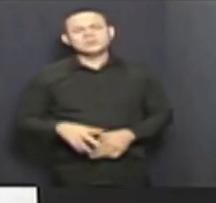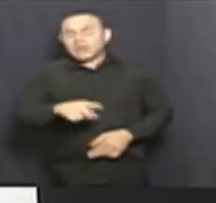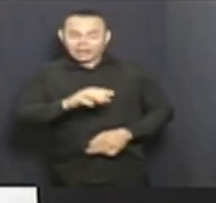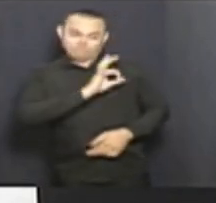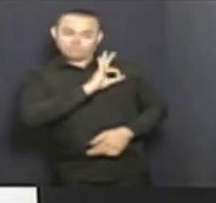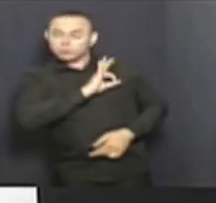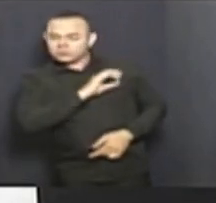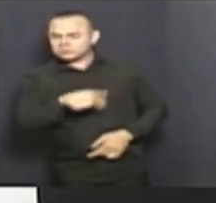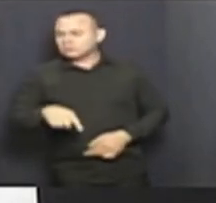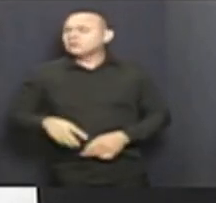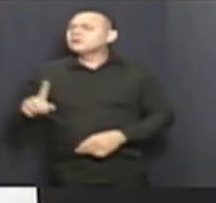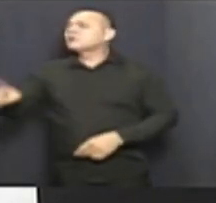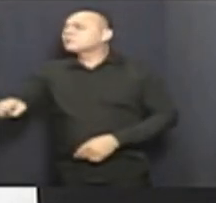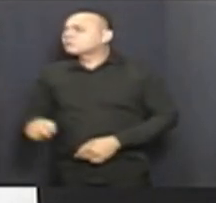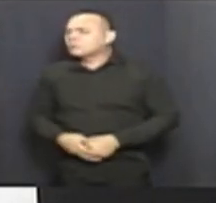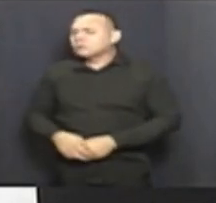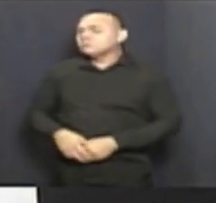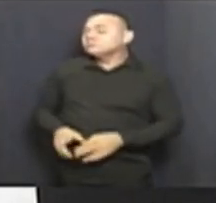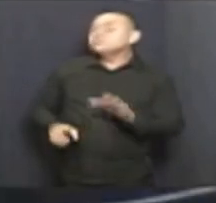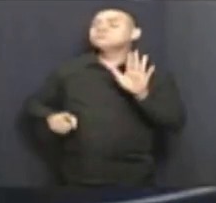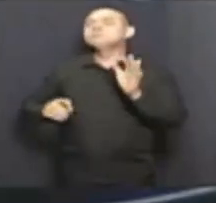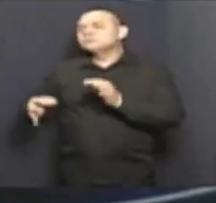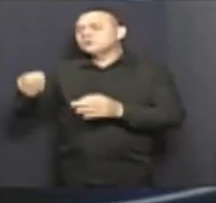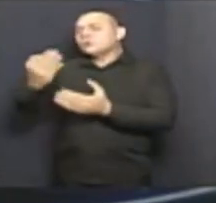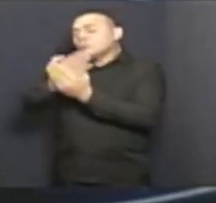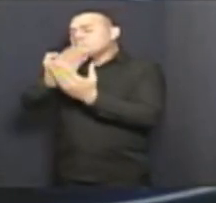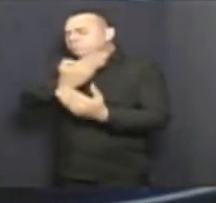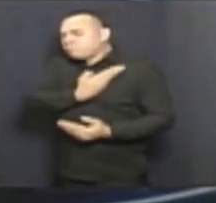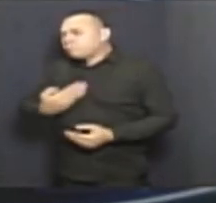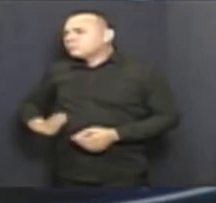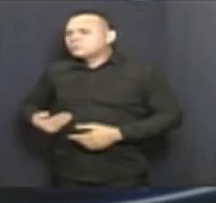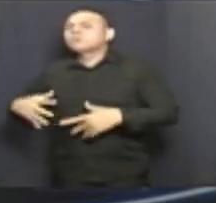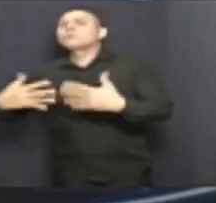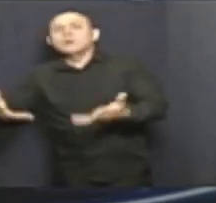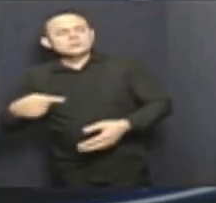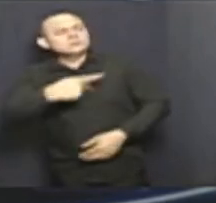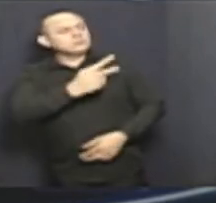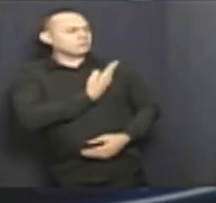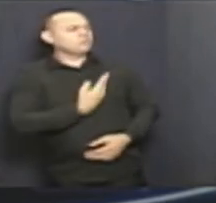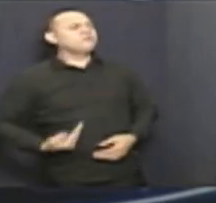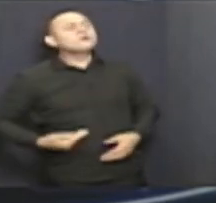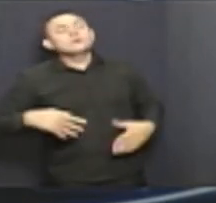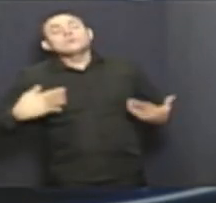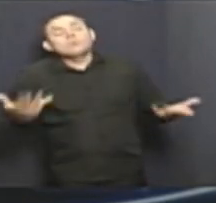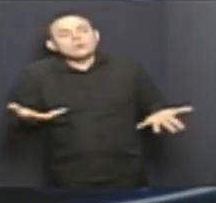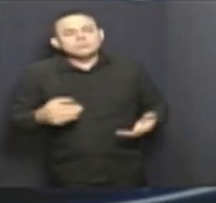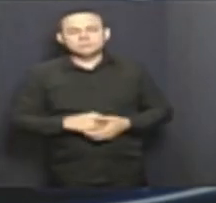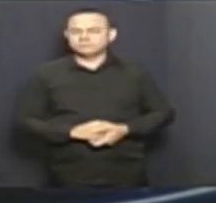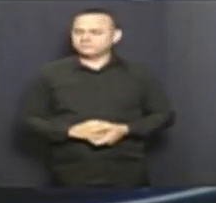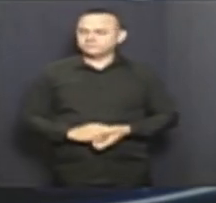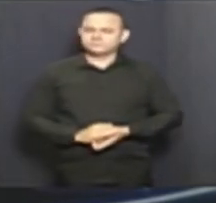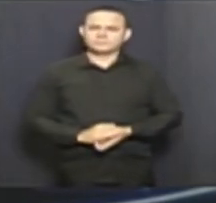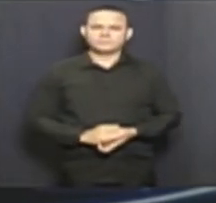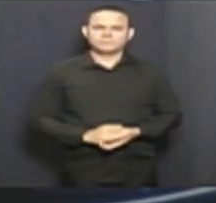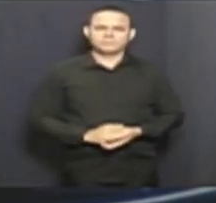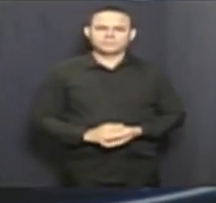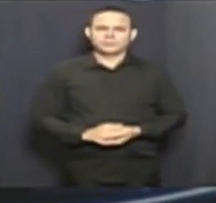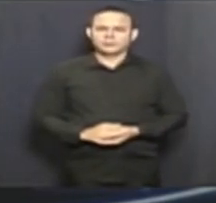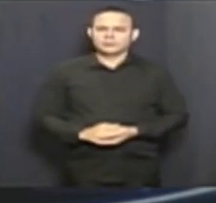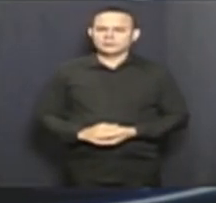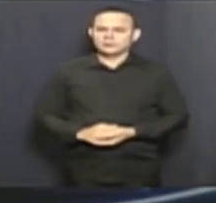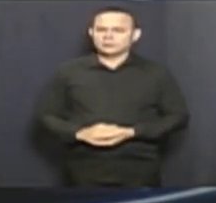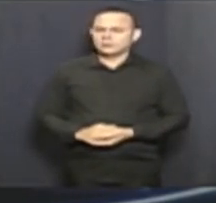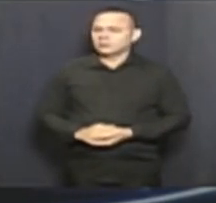para combater a corrupção no seu governo que vai comentar a resposta é o candidato